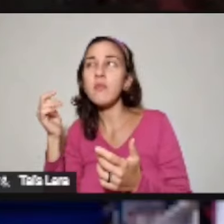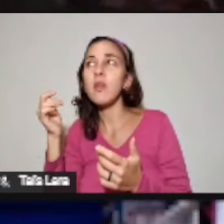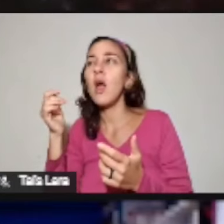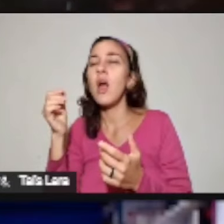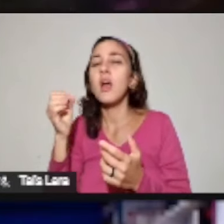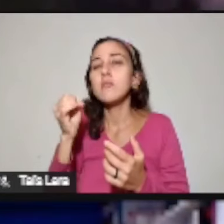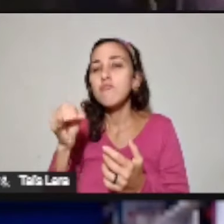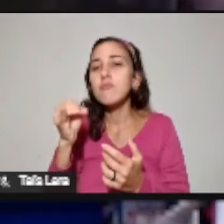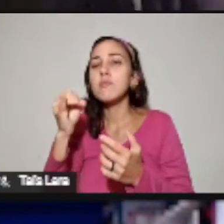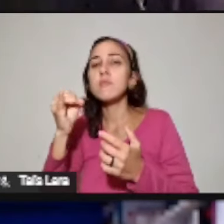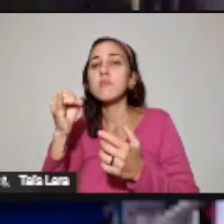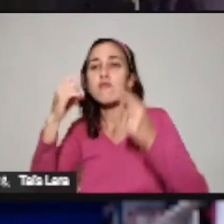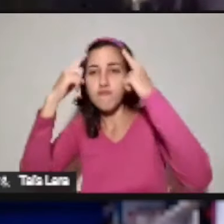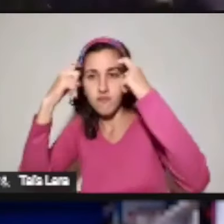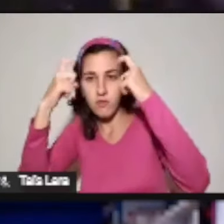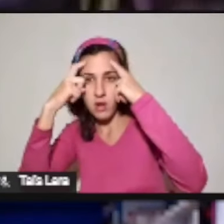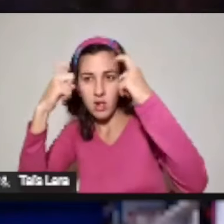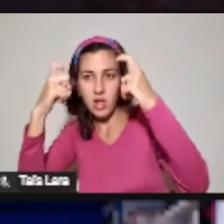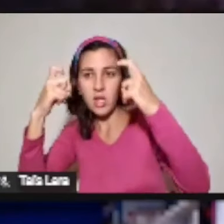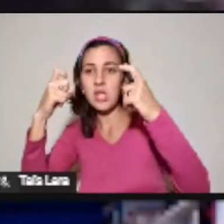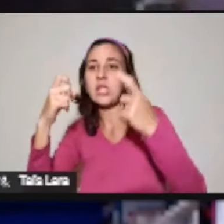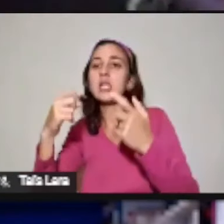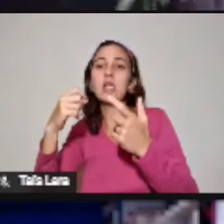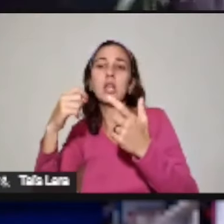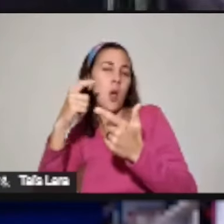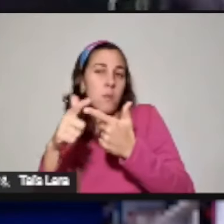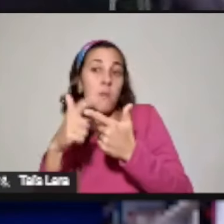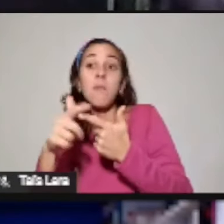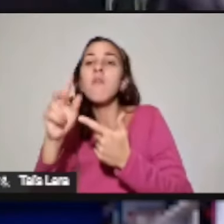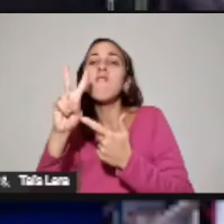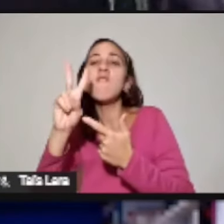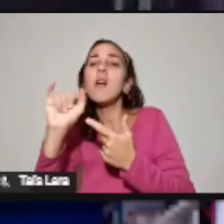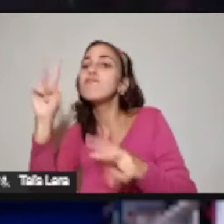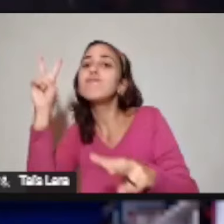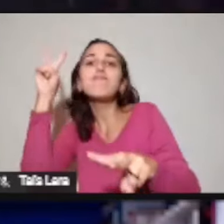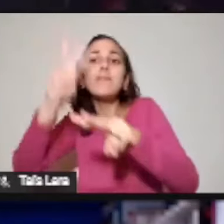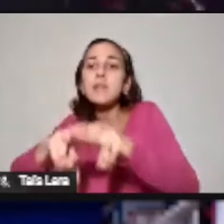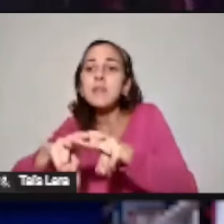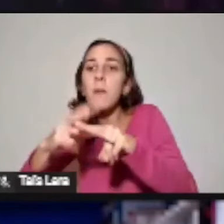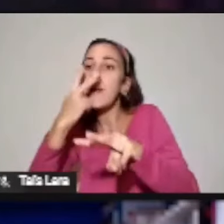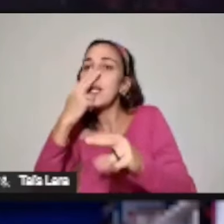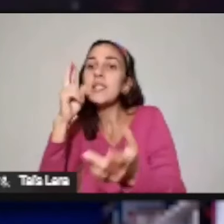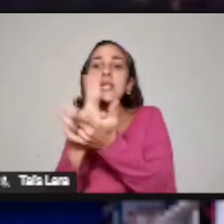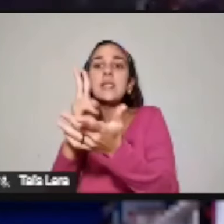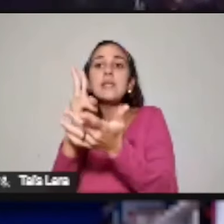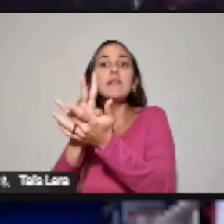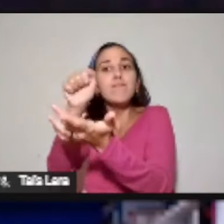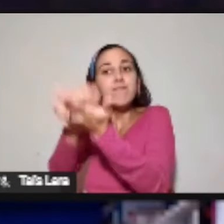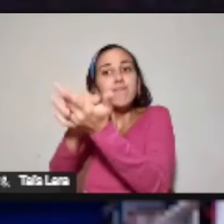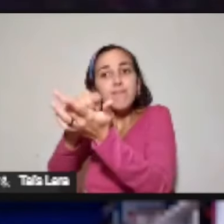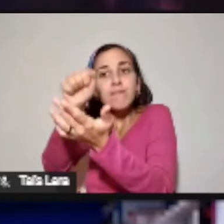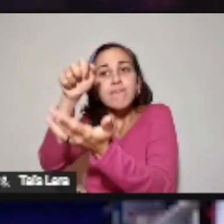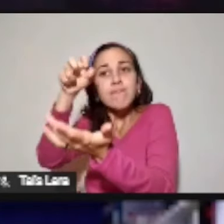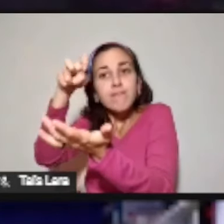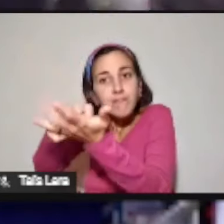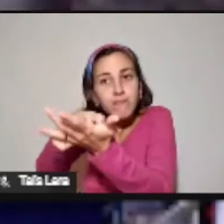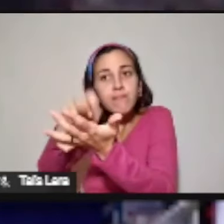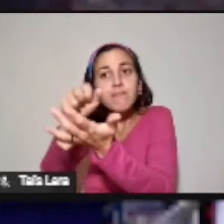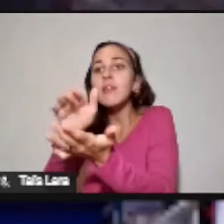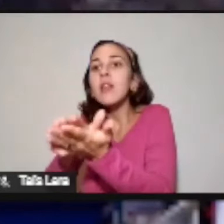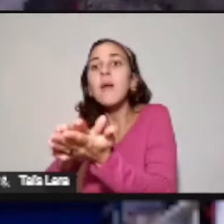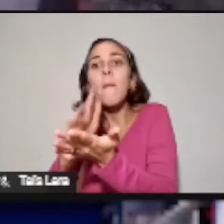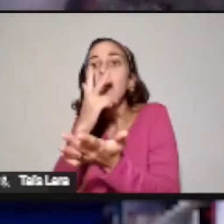né? Ou então, se eu chamar o Conselho Tutelar, vai prender todo mundo. Né? A gente acha que isso é atendimento, que isso é fazer